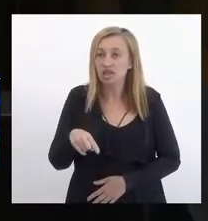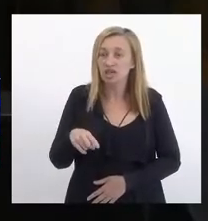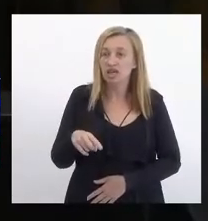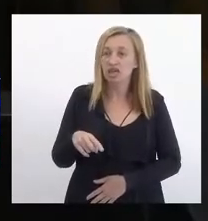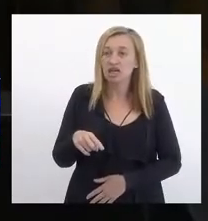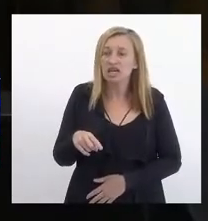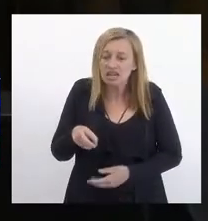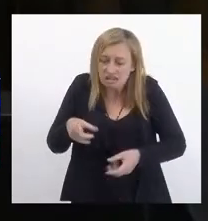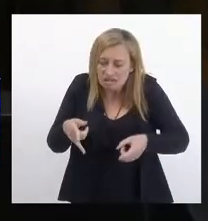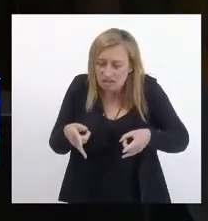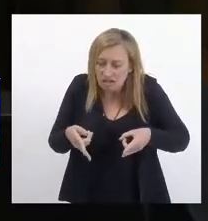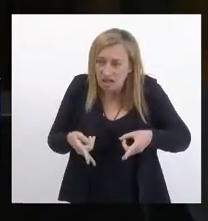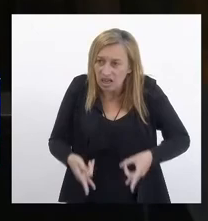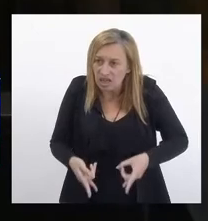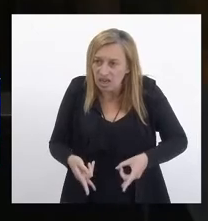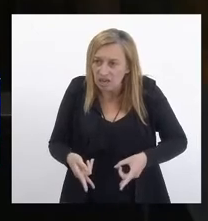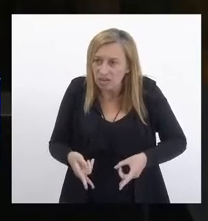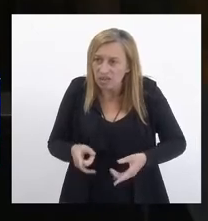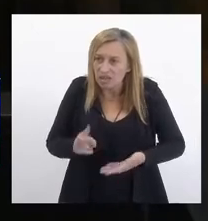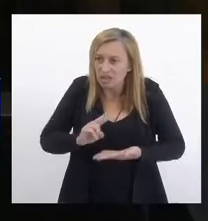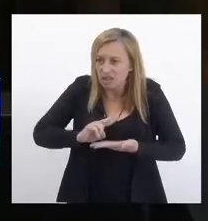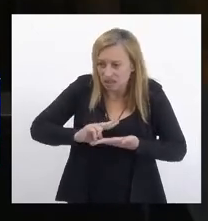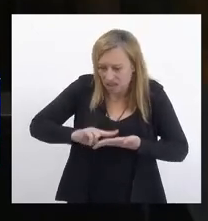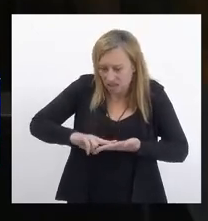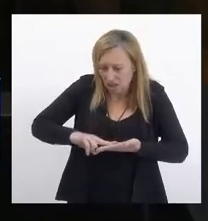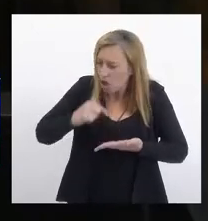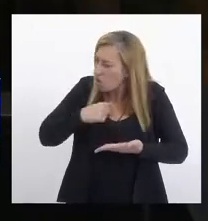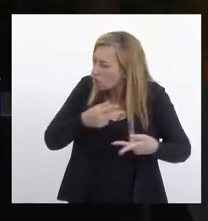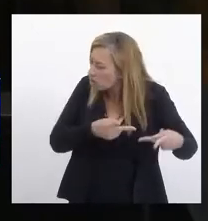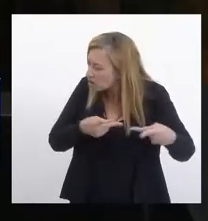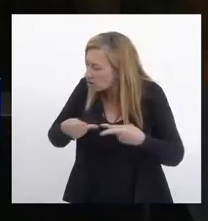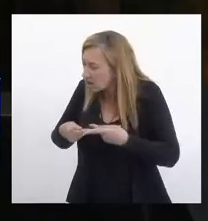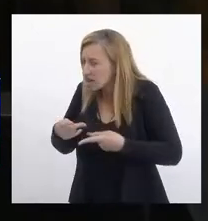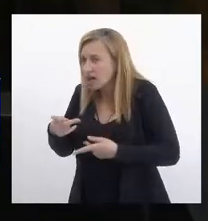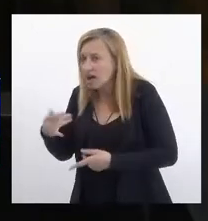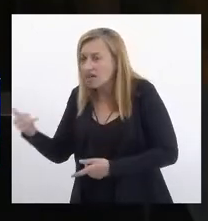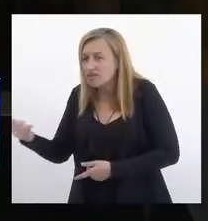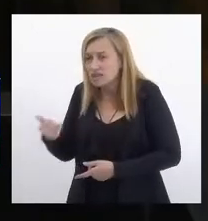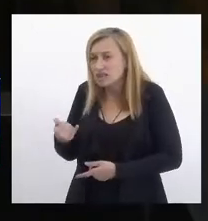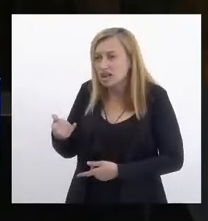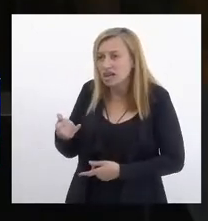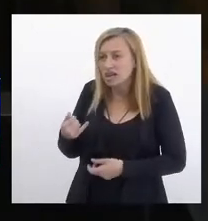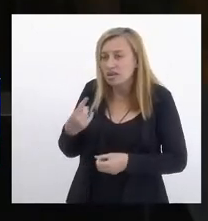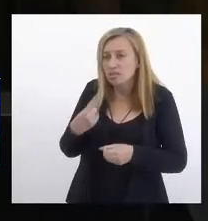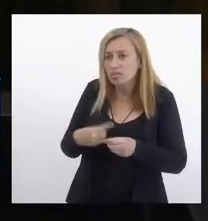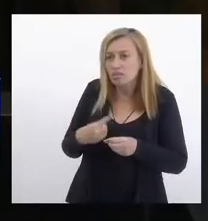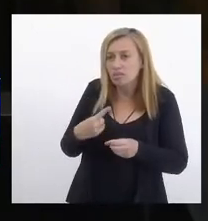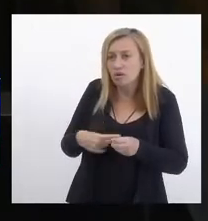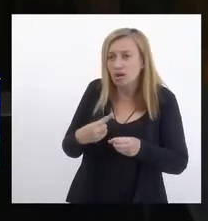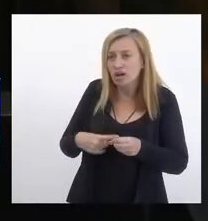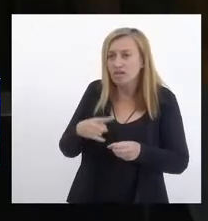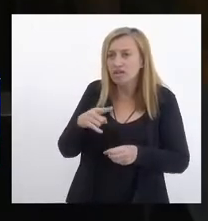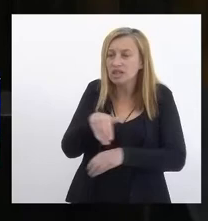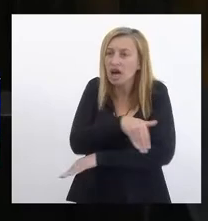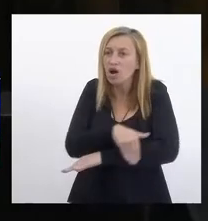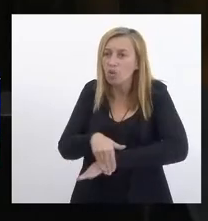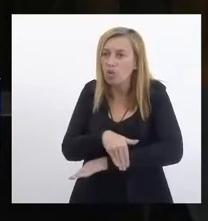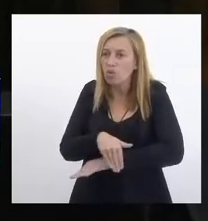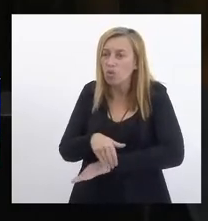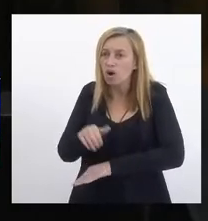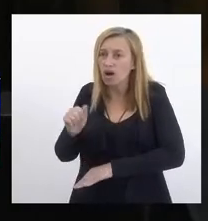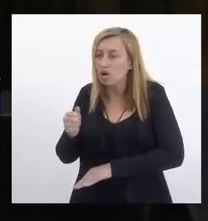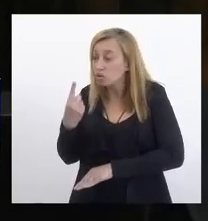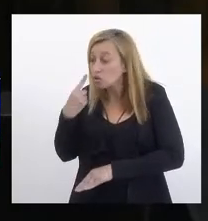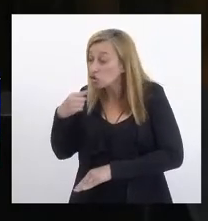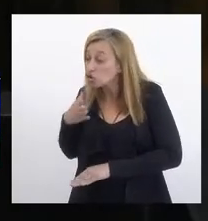acamado. E quando eu fui lá visitá-lo, me informaram que ele morava na rua tal. Quando eu